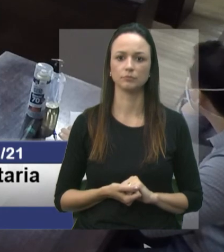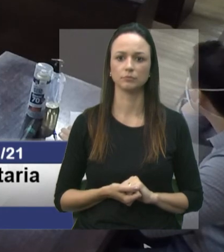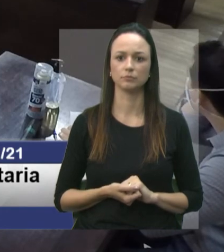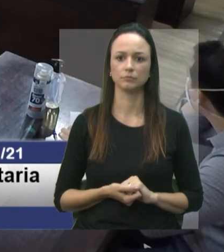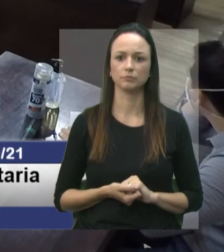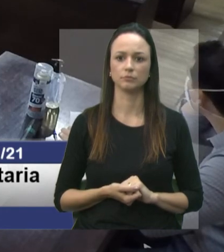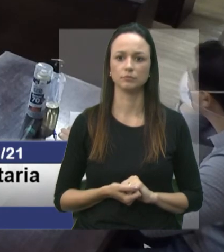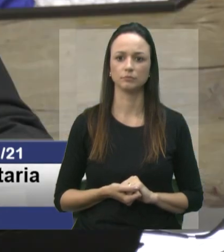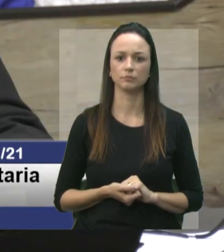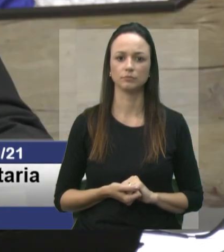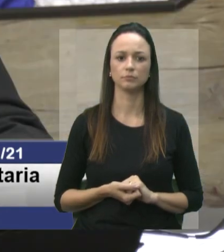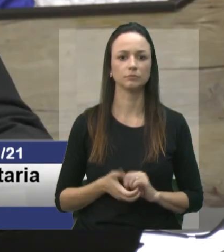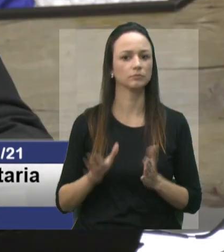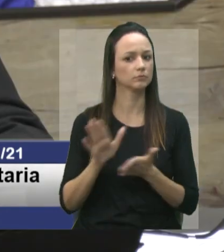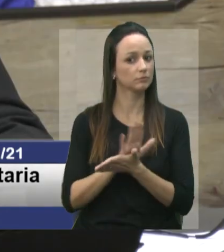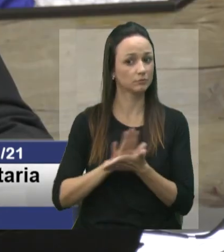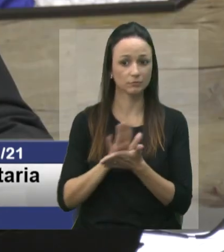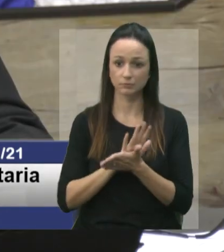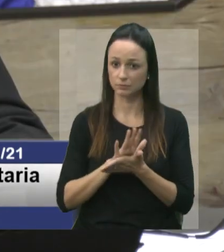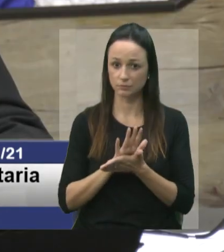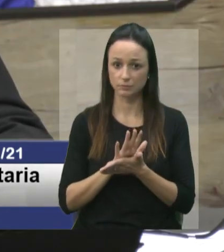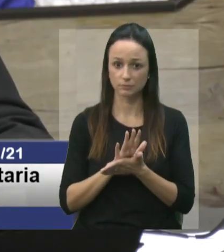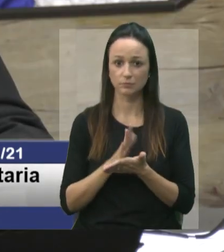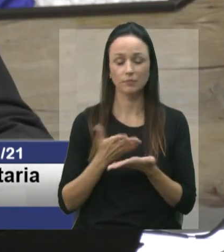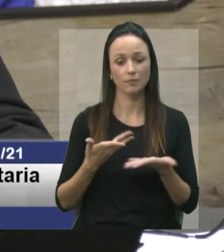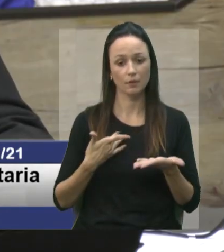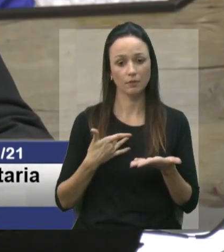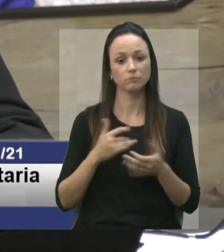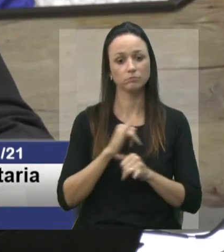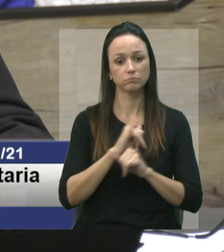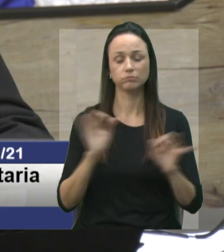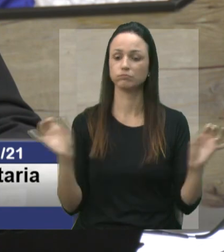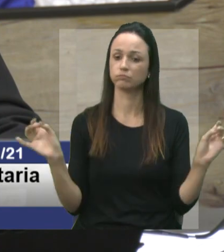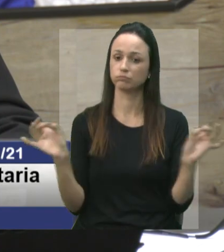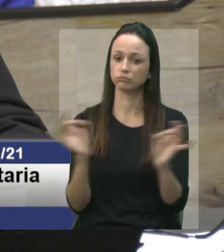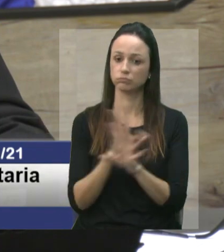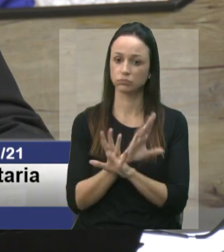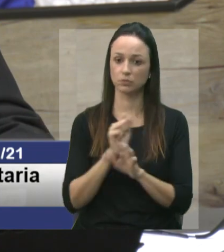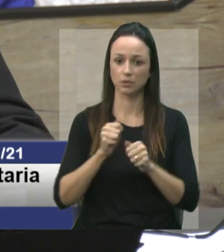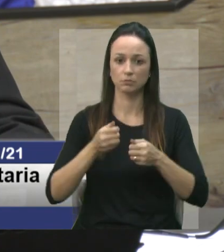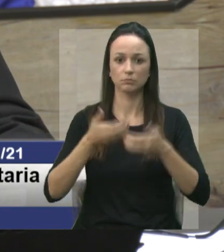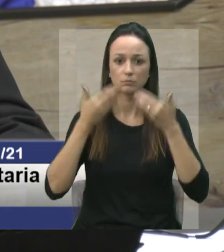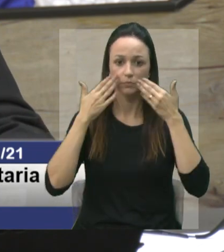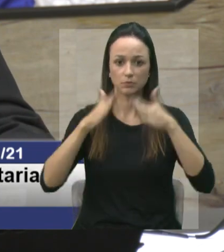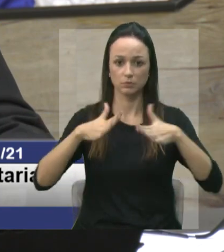Então, nada mais havendo, dou por encerrada a presente audiência